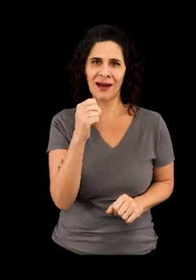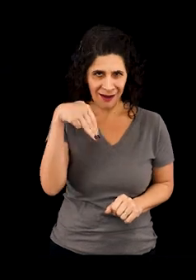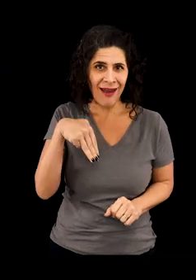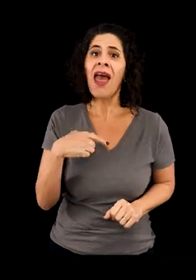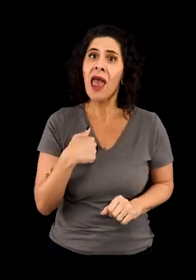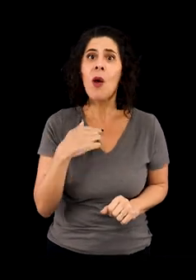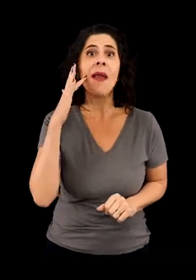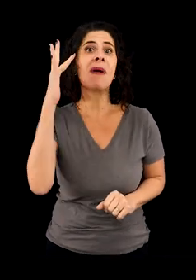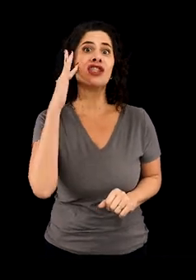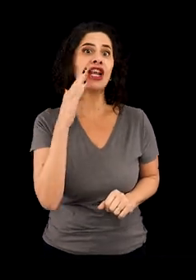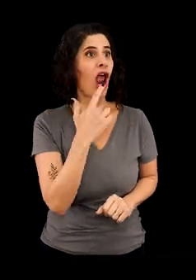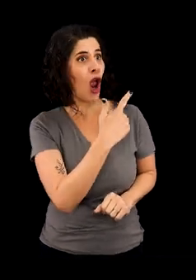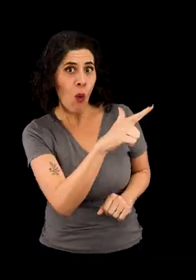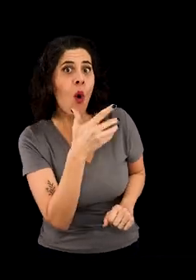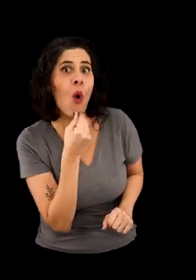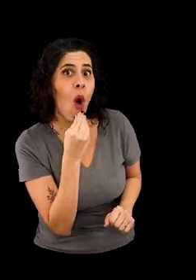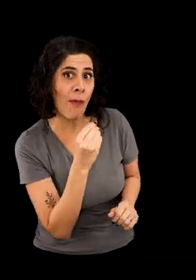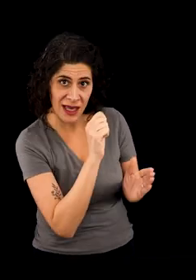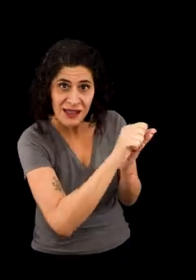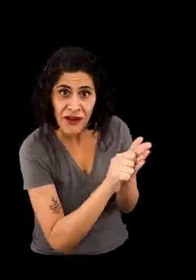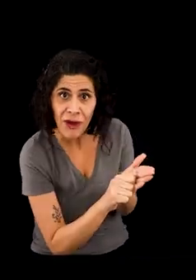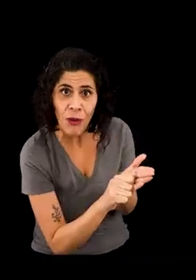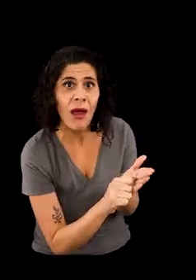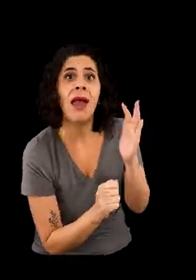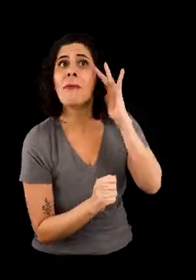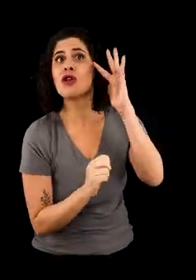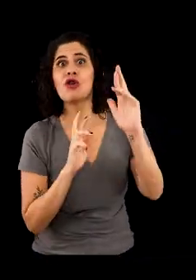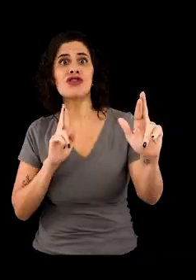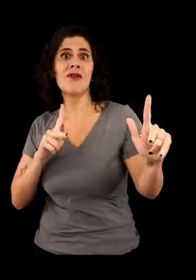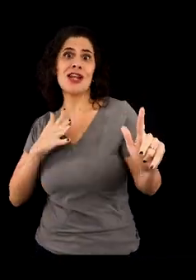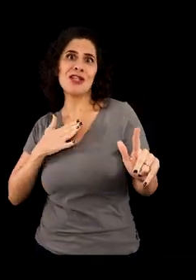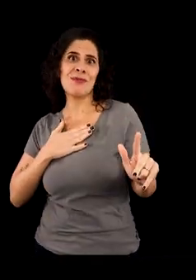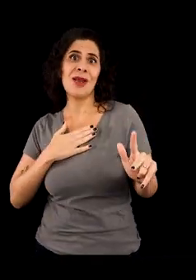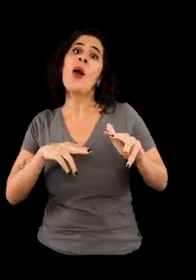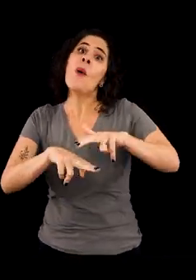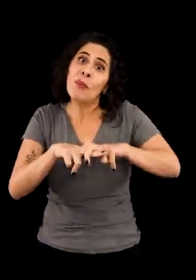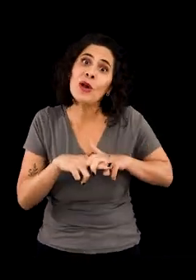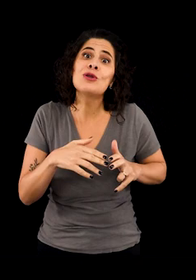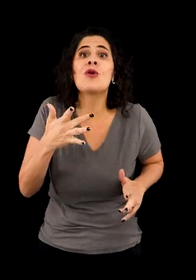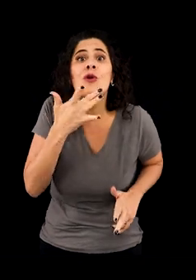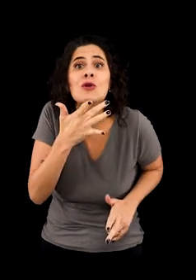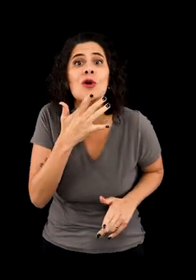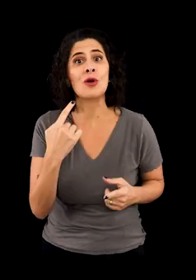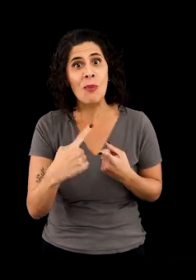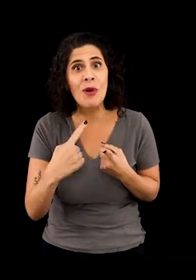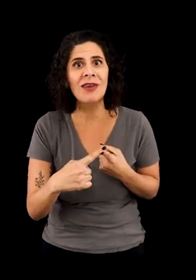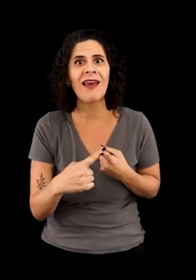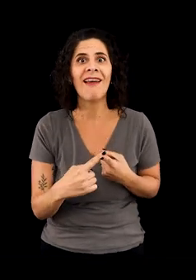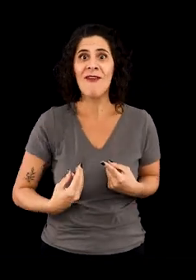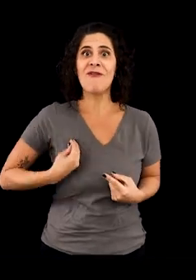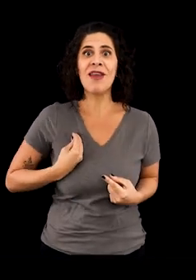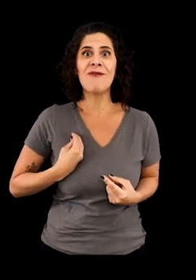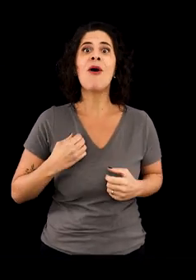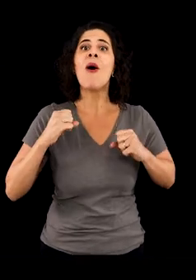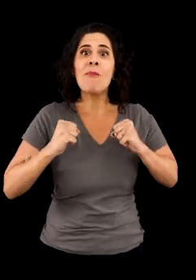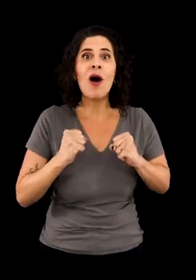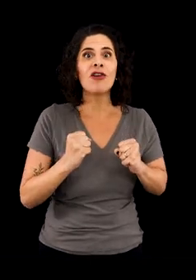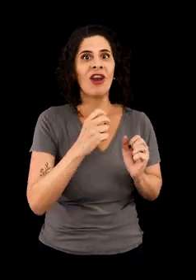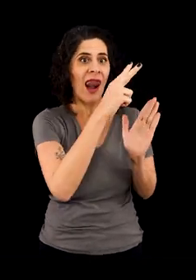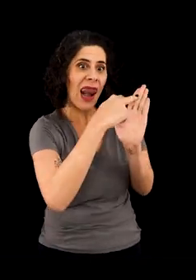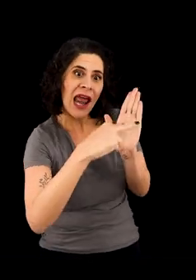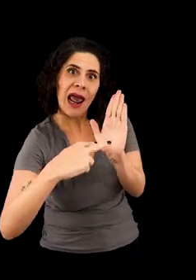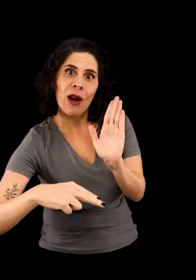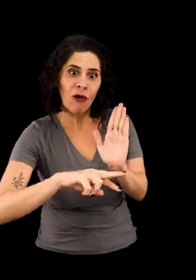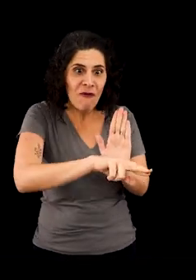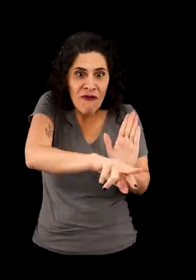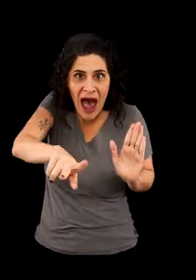que, desejadamente, o Alexandre Dumas não imaginou. Isso é que é gostoso, por isso que o livro dele continua vivo. Ele continua sendo revivido